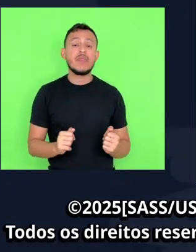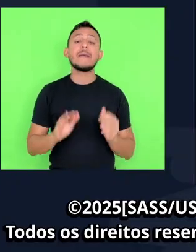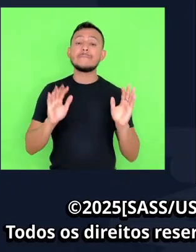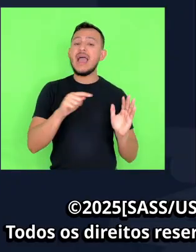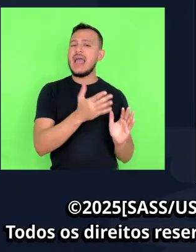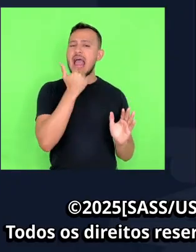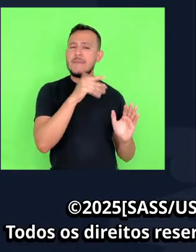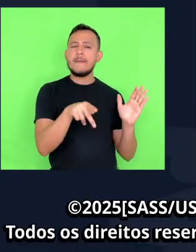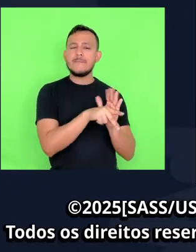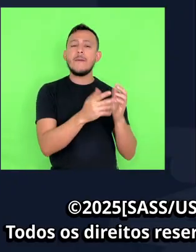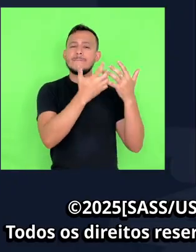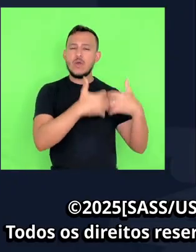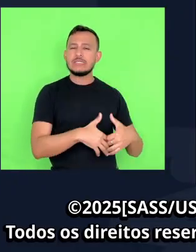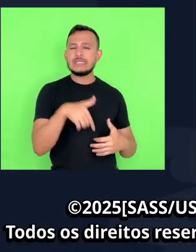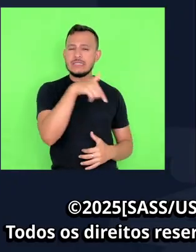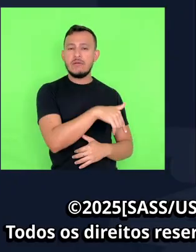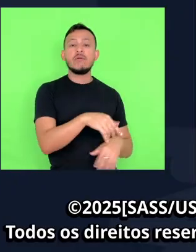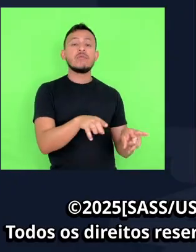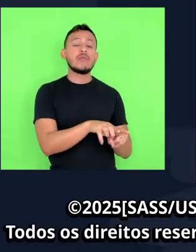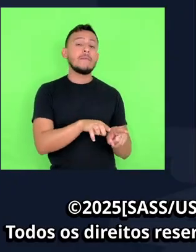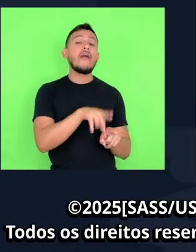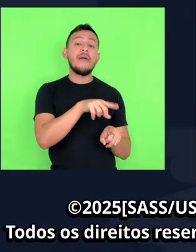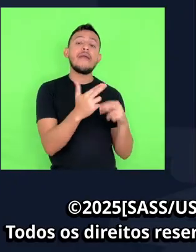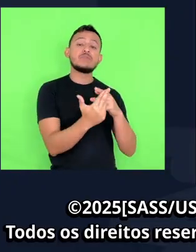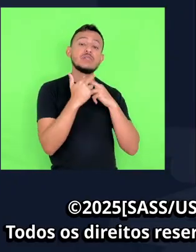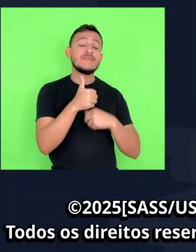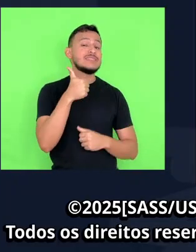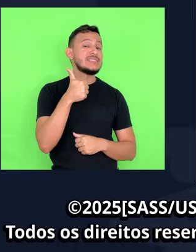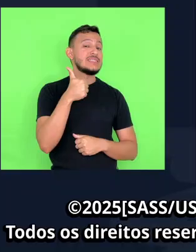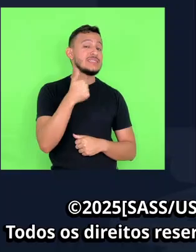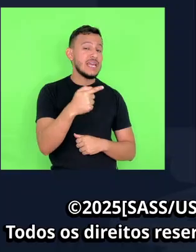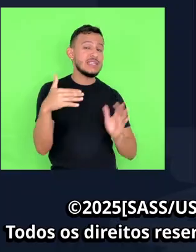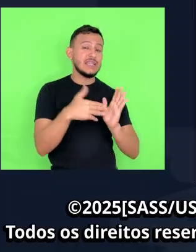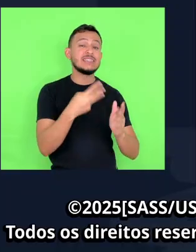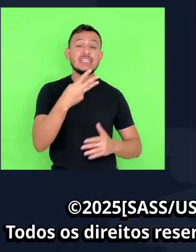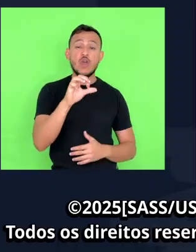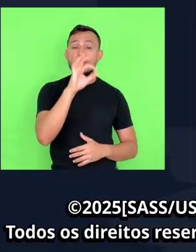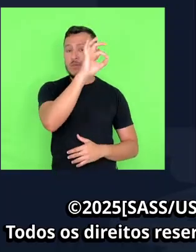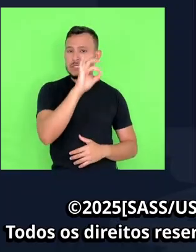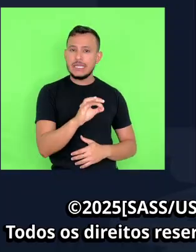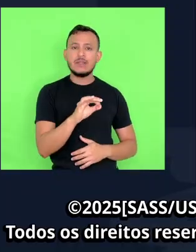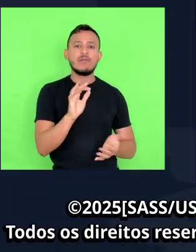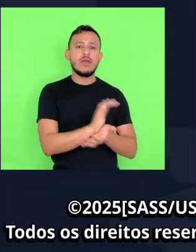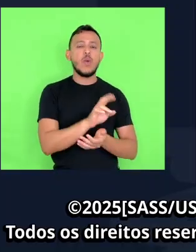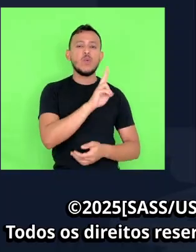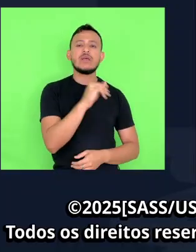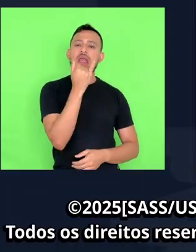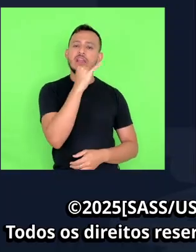alimentos ultraprocessados, eles são responsáveis por 17 a 39% do uso